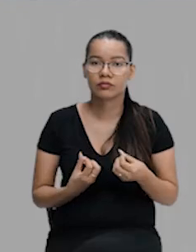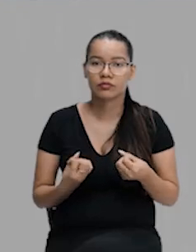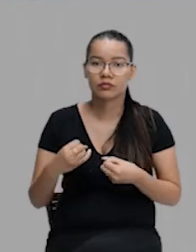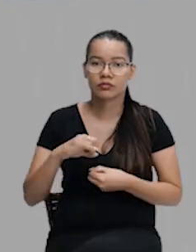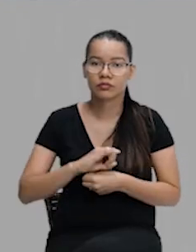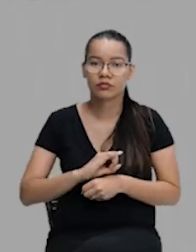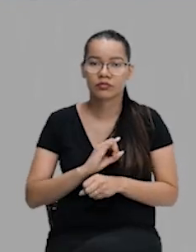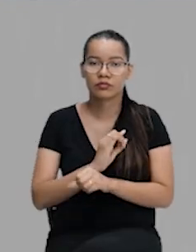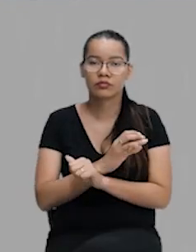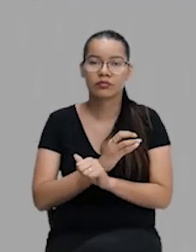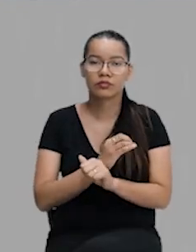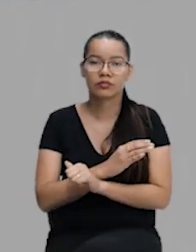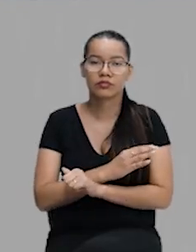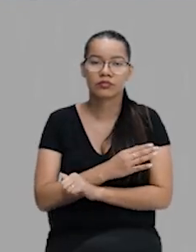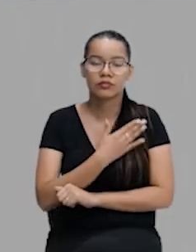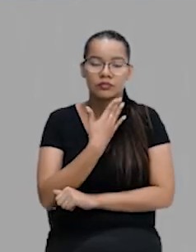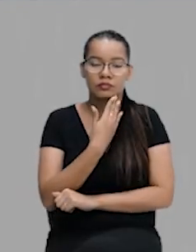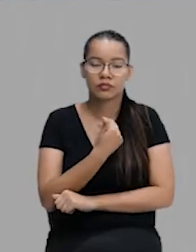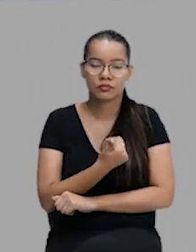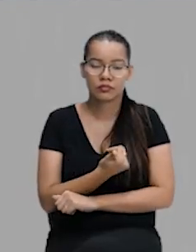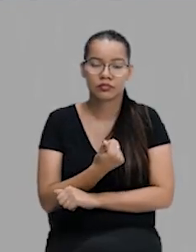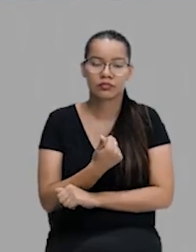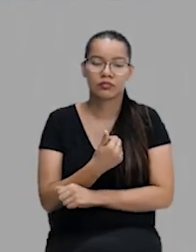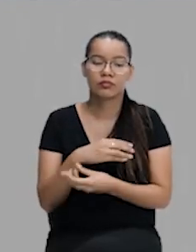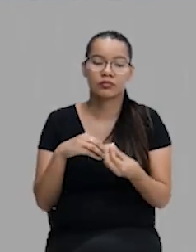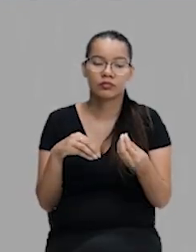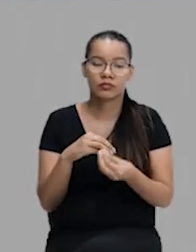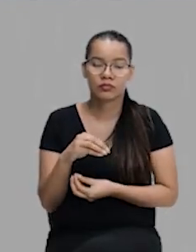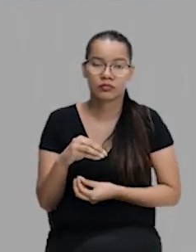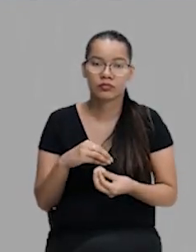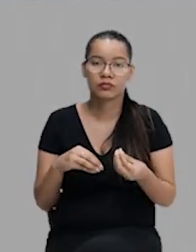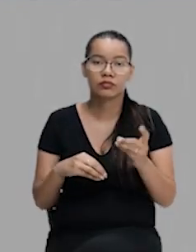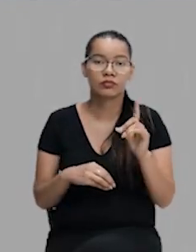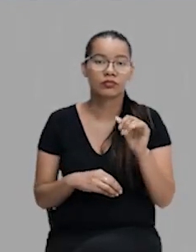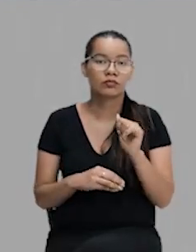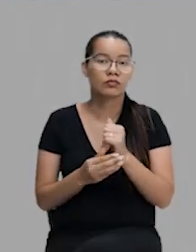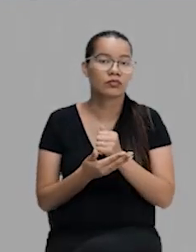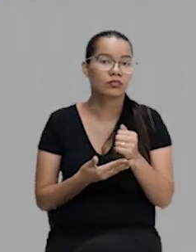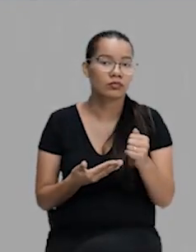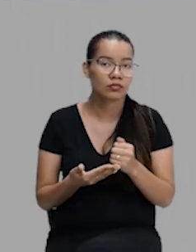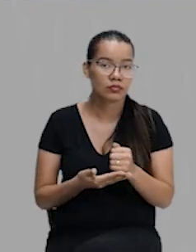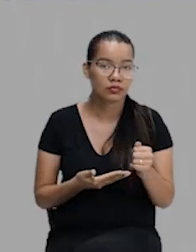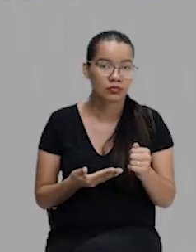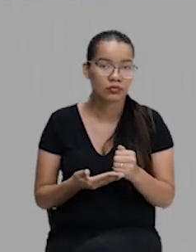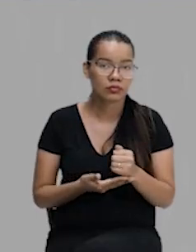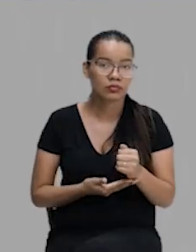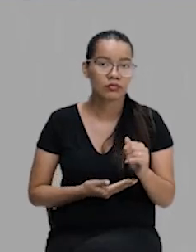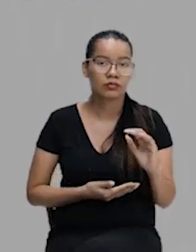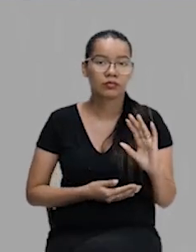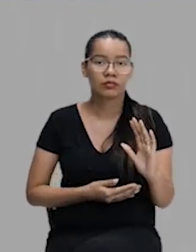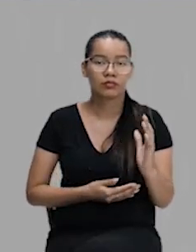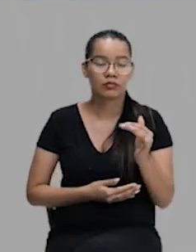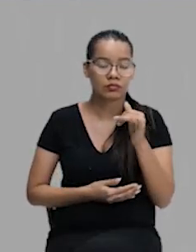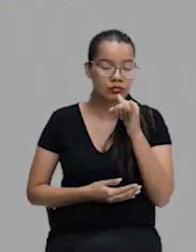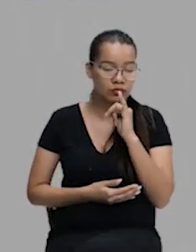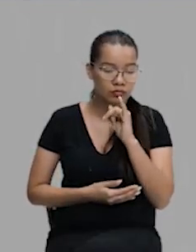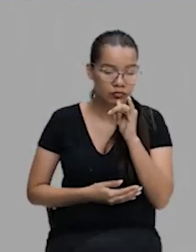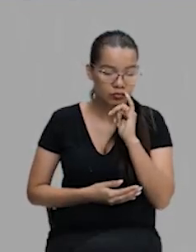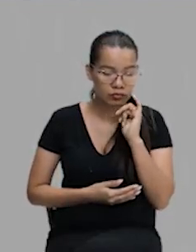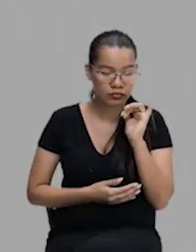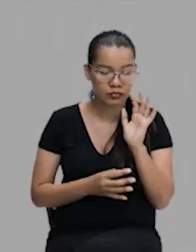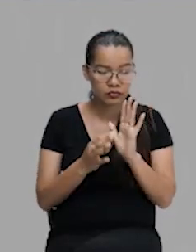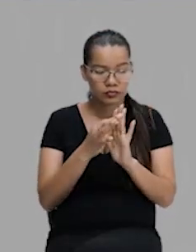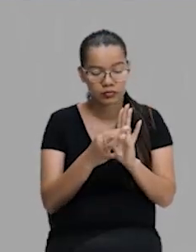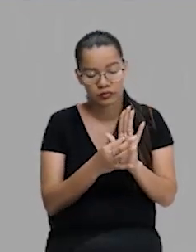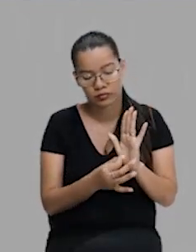ácido, a melhor substância para interagir com ácido vai ser uma base. Na situação, nos exemplos citados,